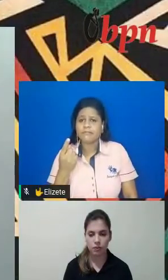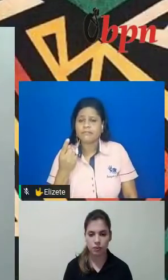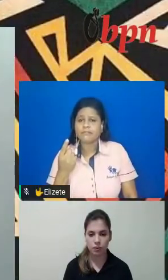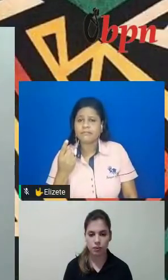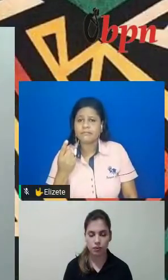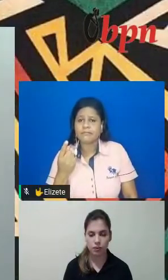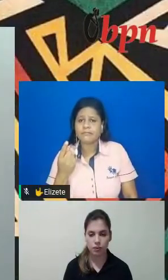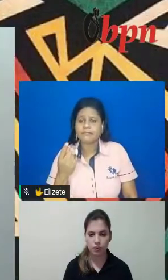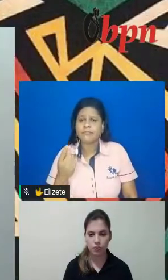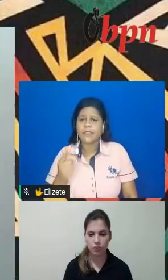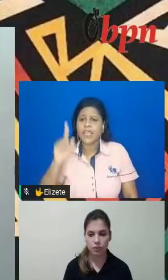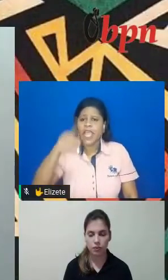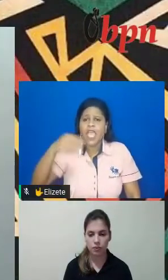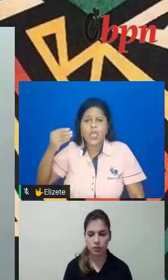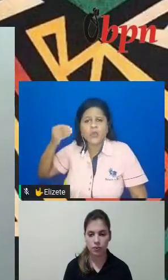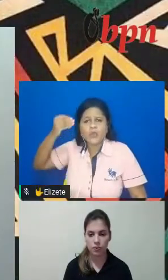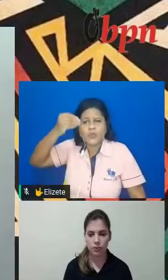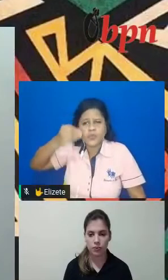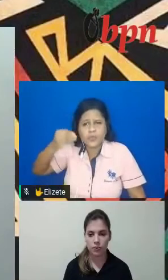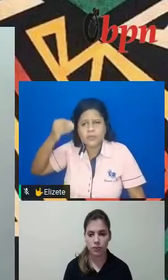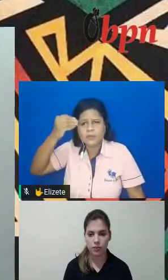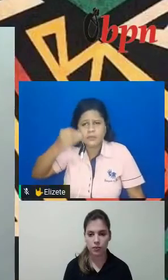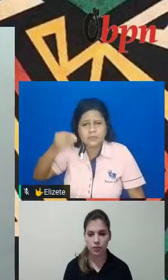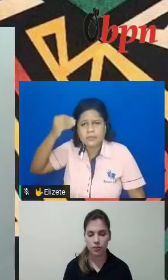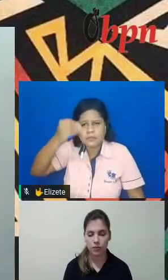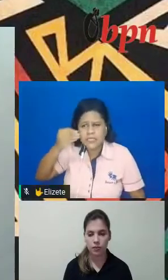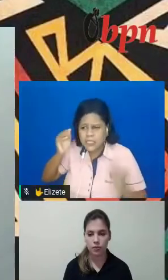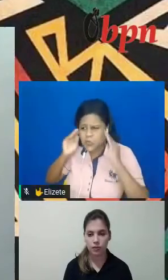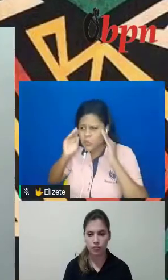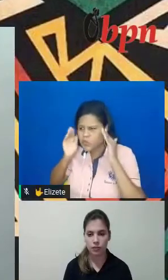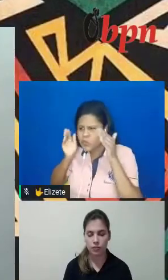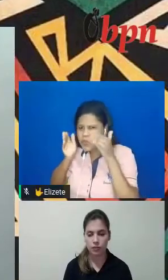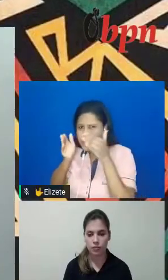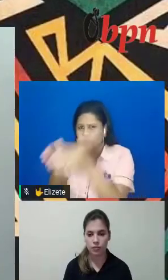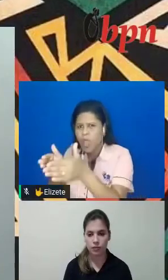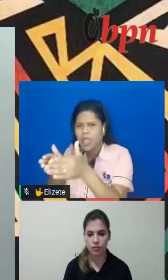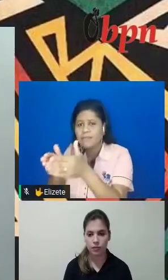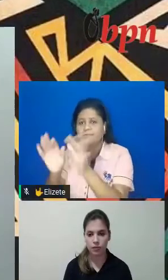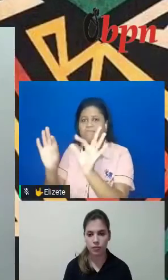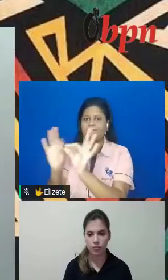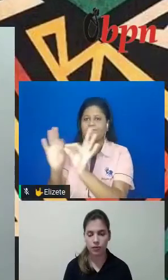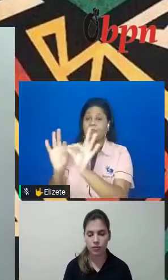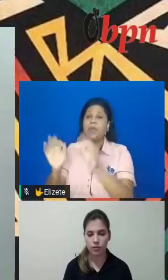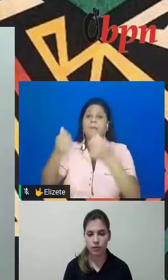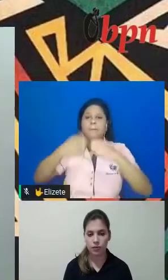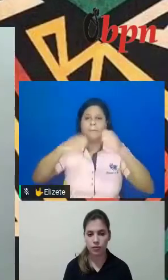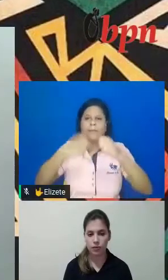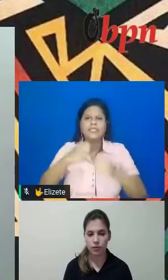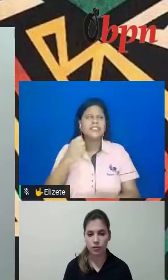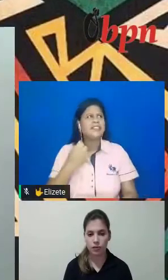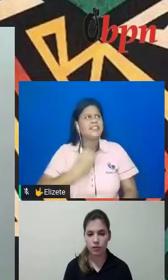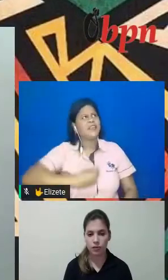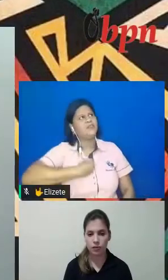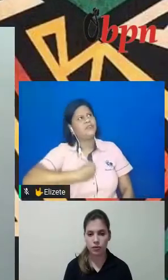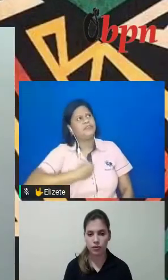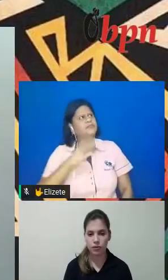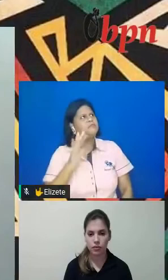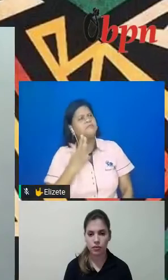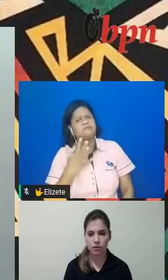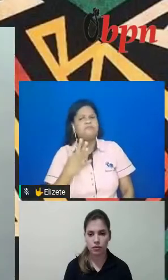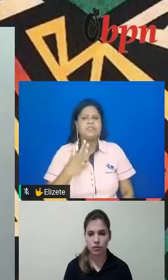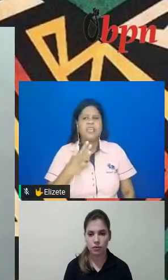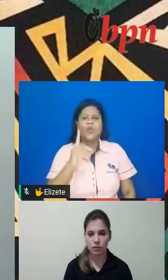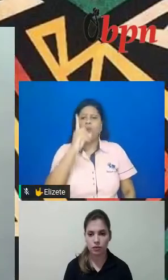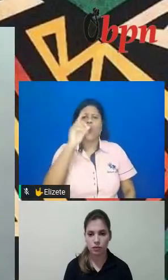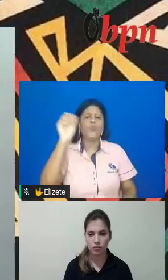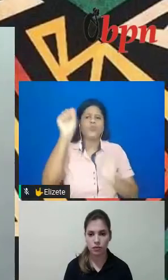Uma experiência específica. Eu teria que viver, sei lá, um século ou mais,